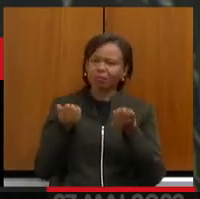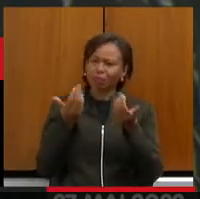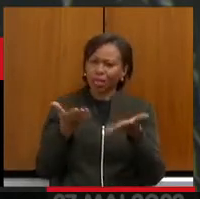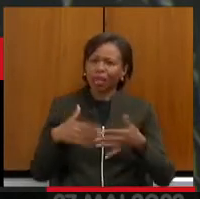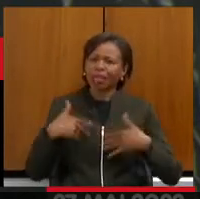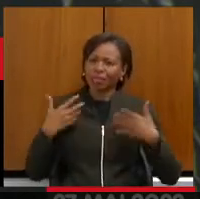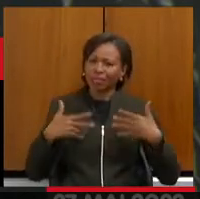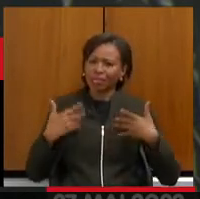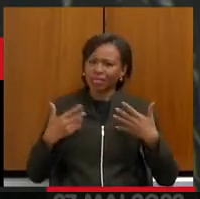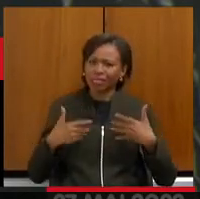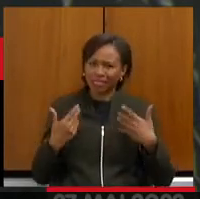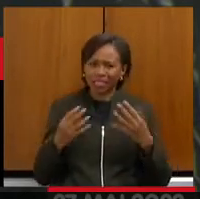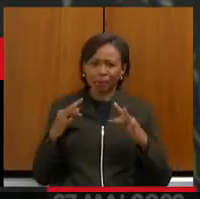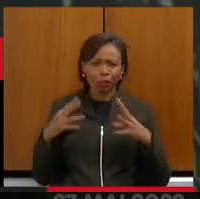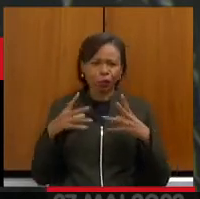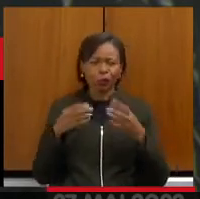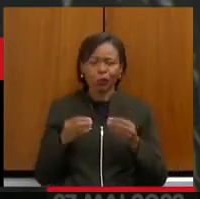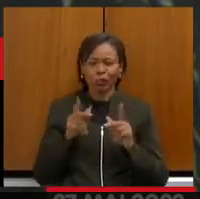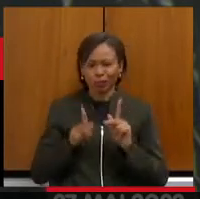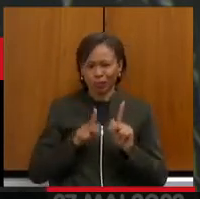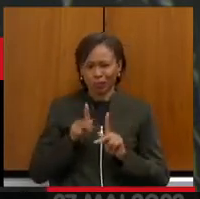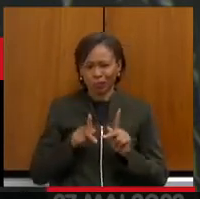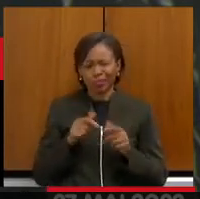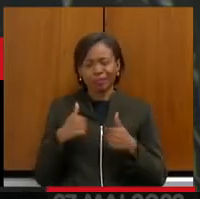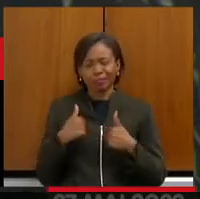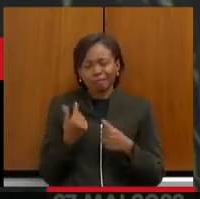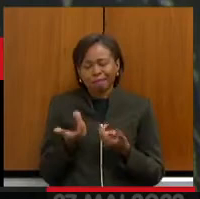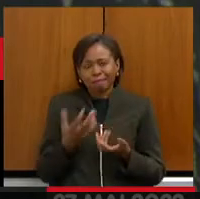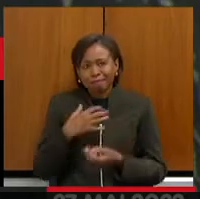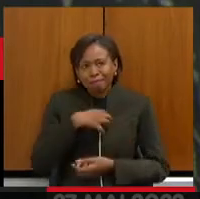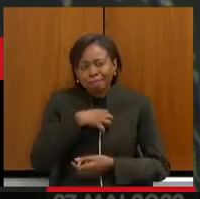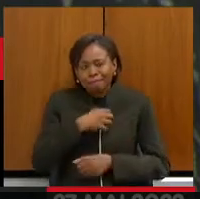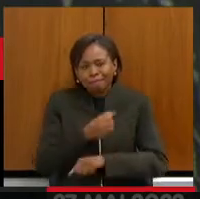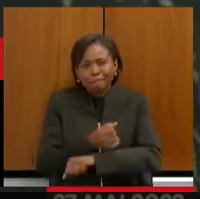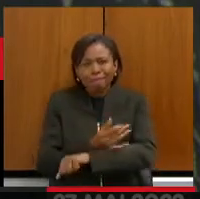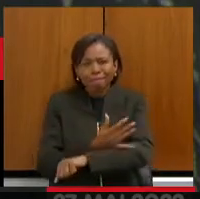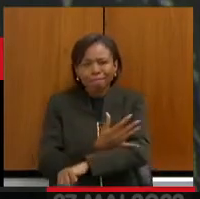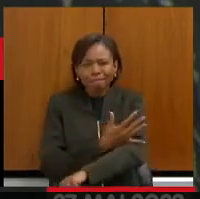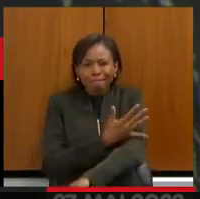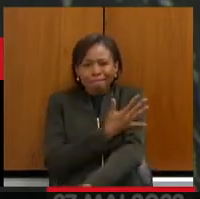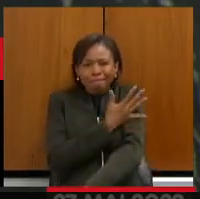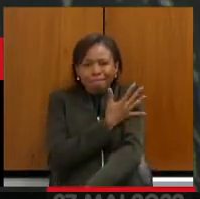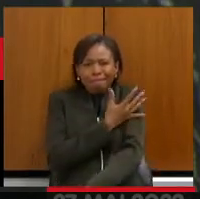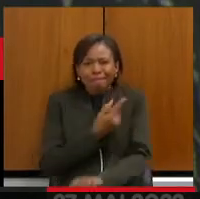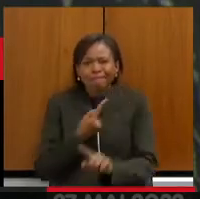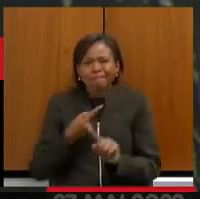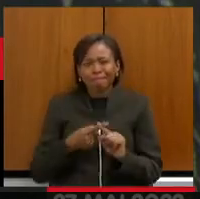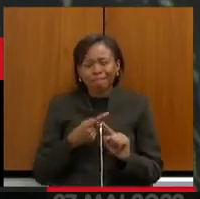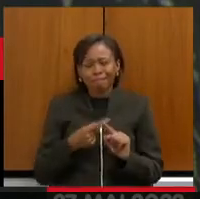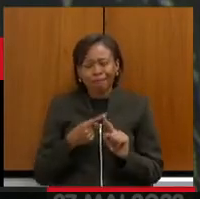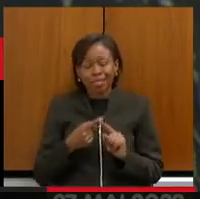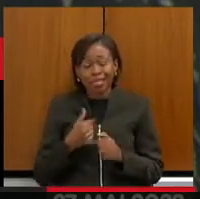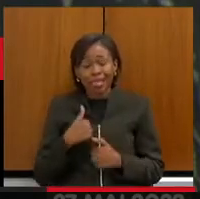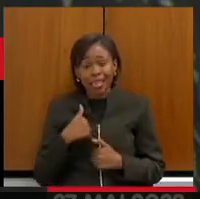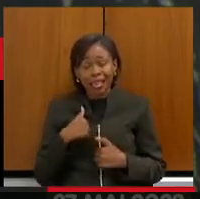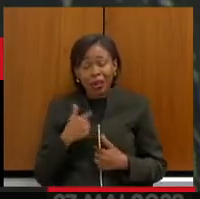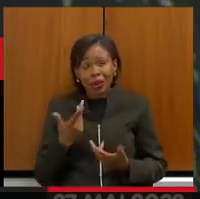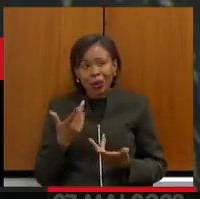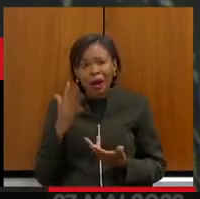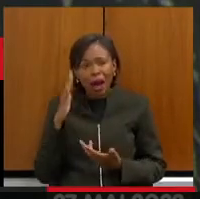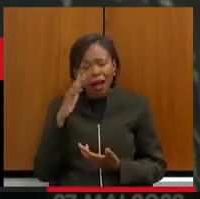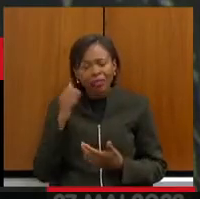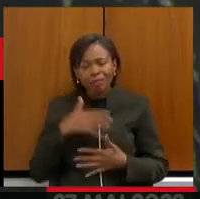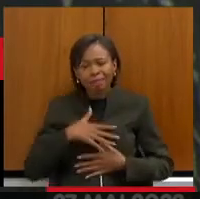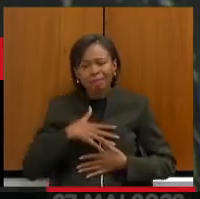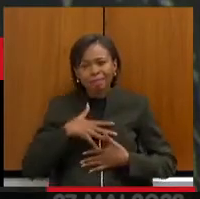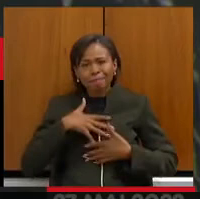muita coisa boa para todas as pessoas que eu tô muito emocionada Porque para mim está sendo uma